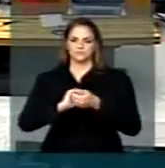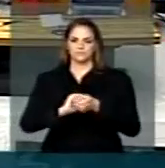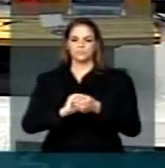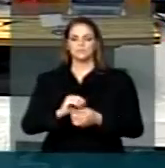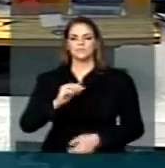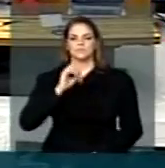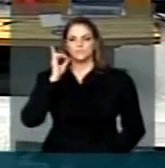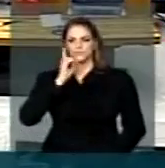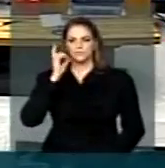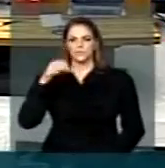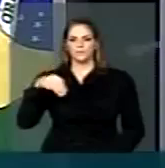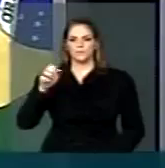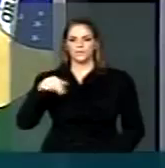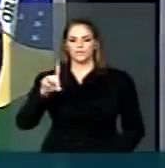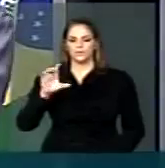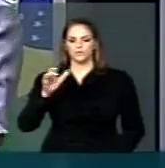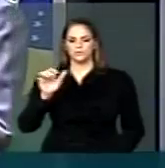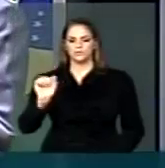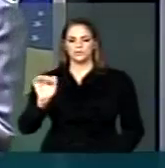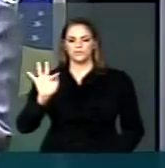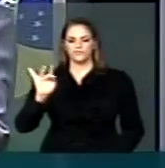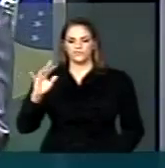deputado Mendonça Filho,